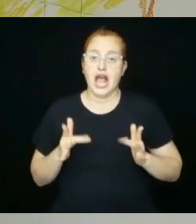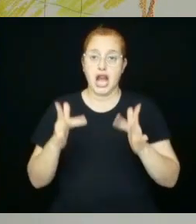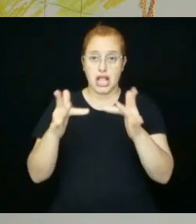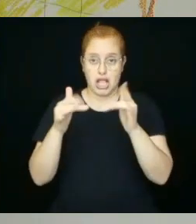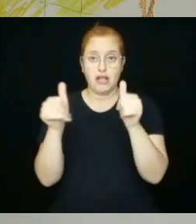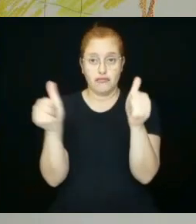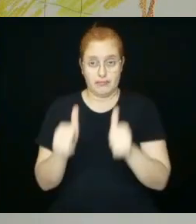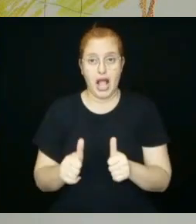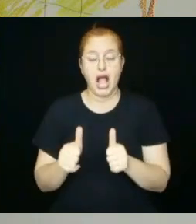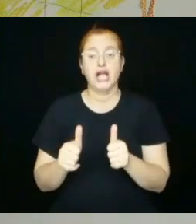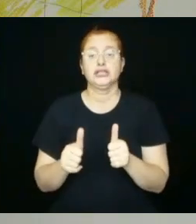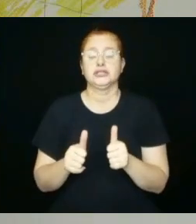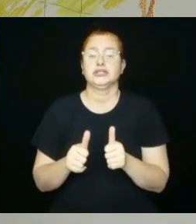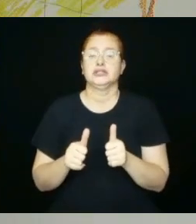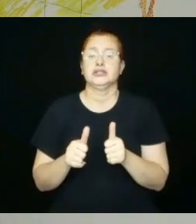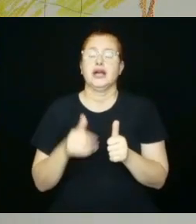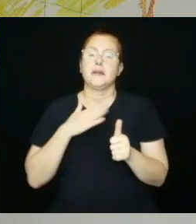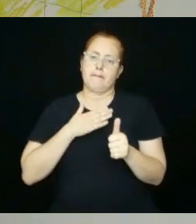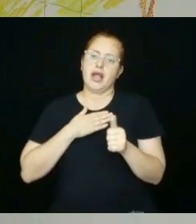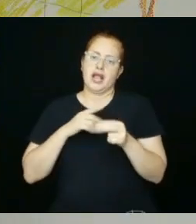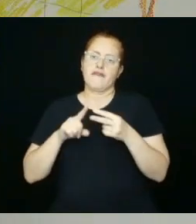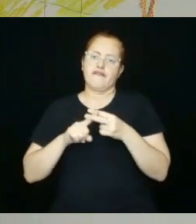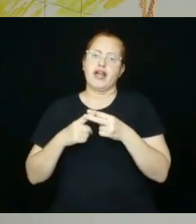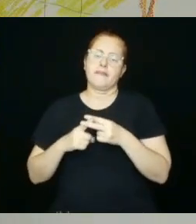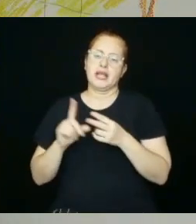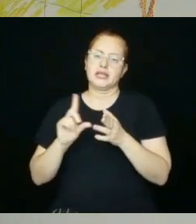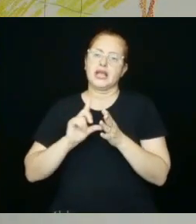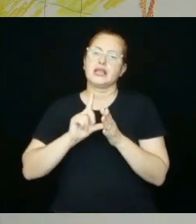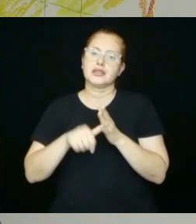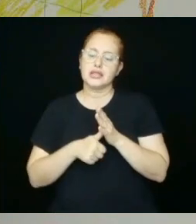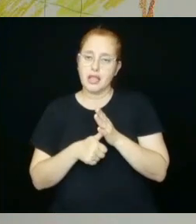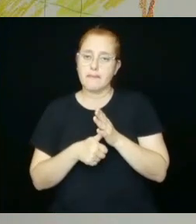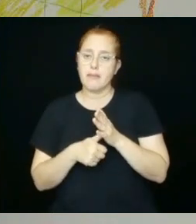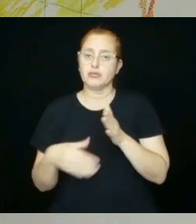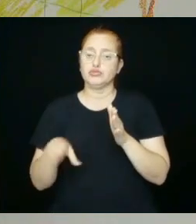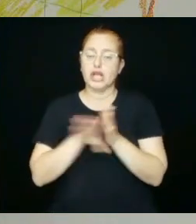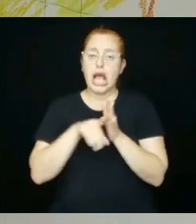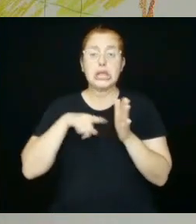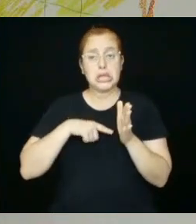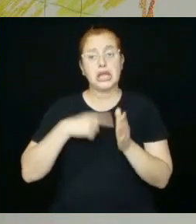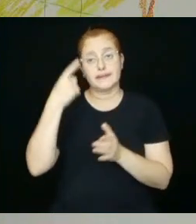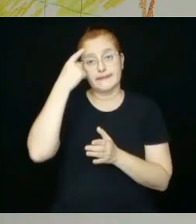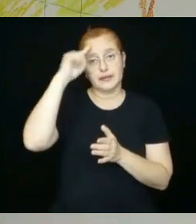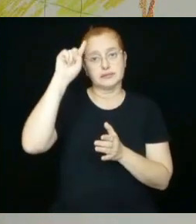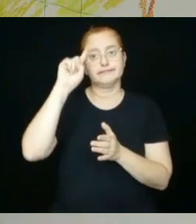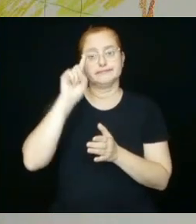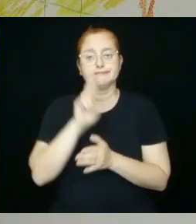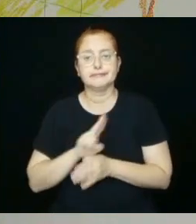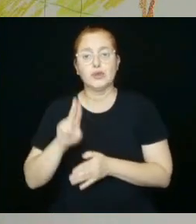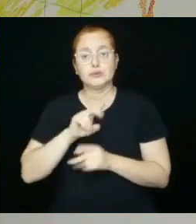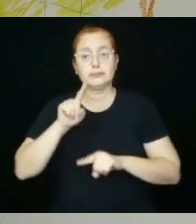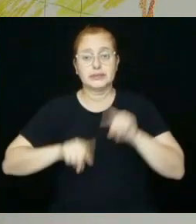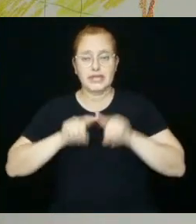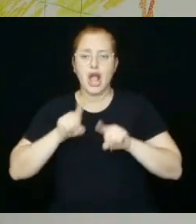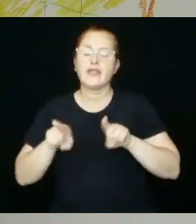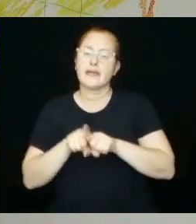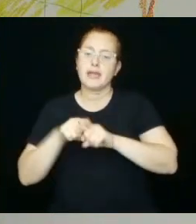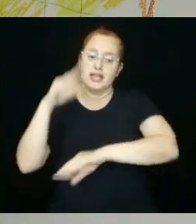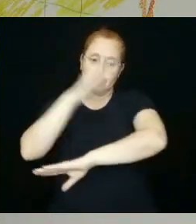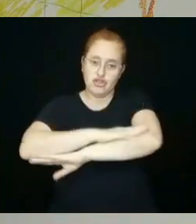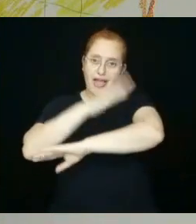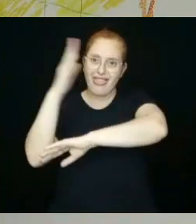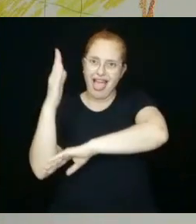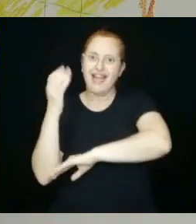imagens e aí são minhas ferramentas para depois chegar aqui e talvez ter alguma ideia e tal. A questão da janela aqui